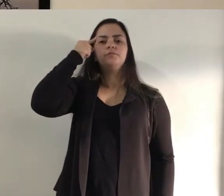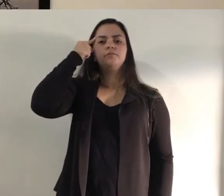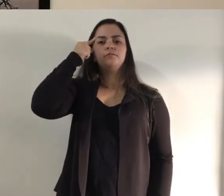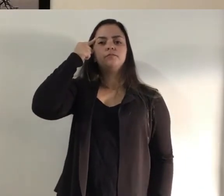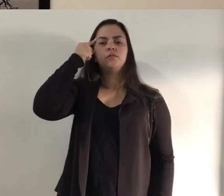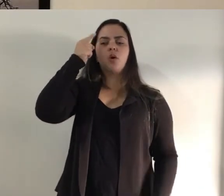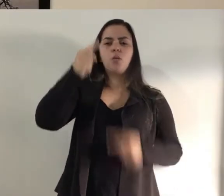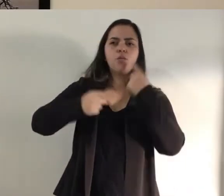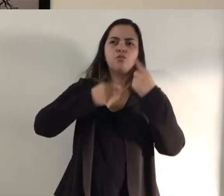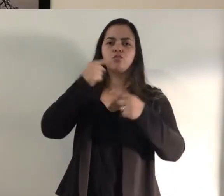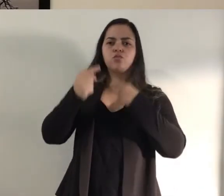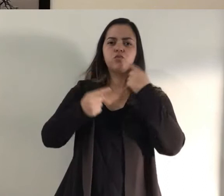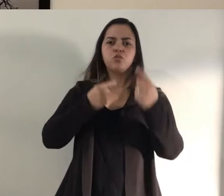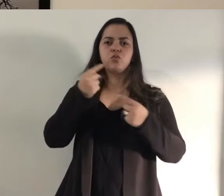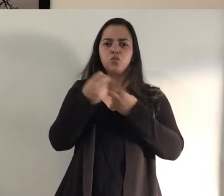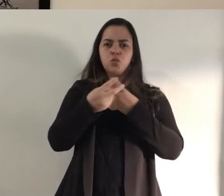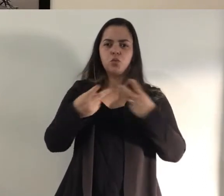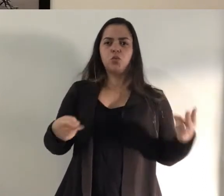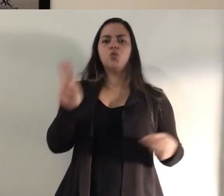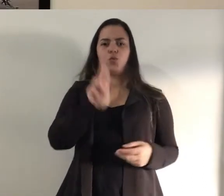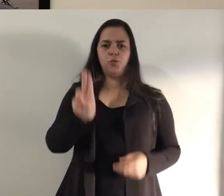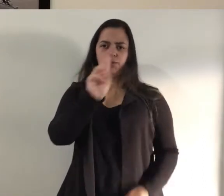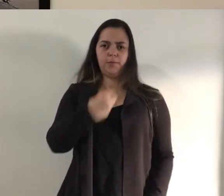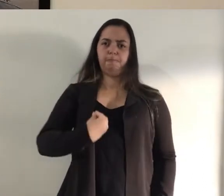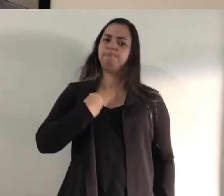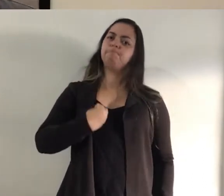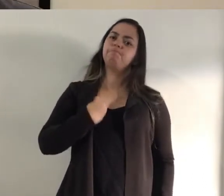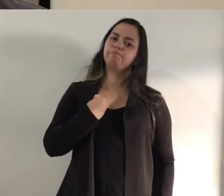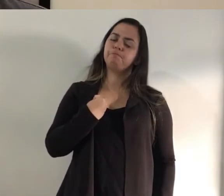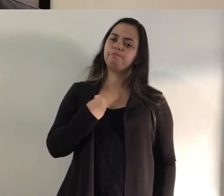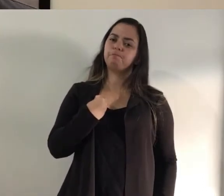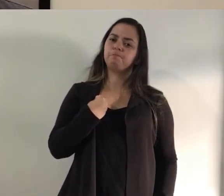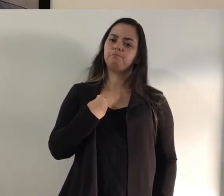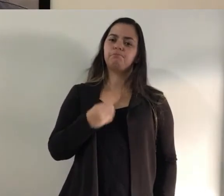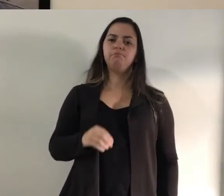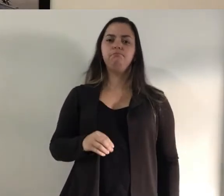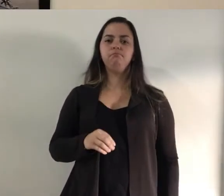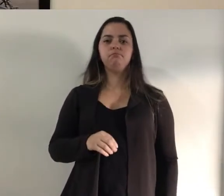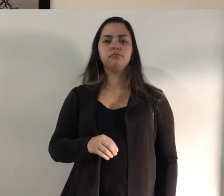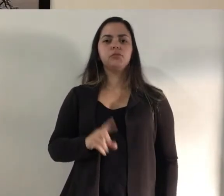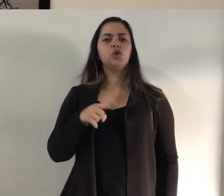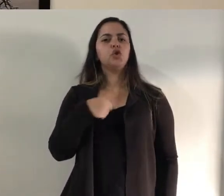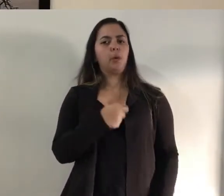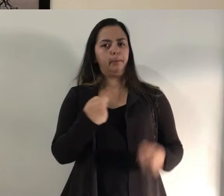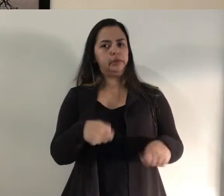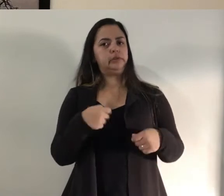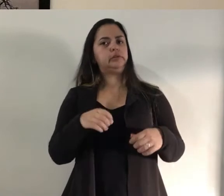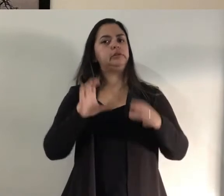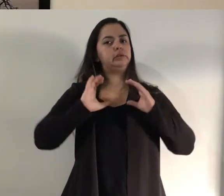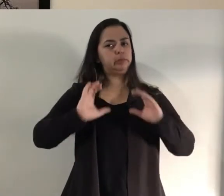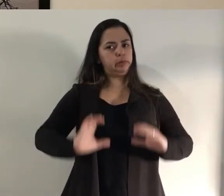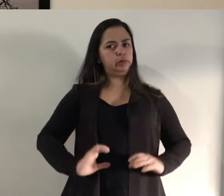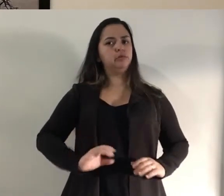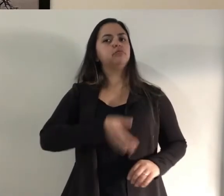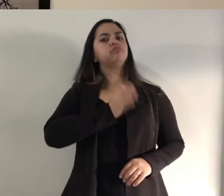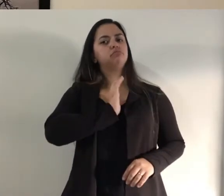aplicações à nossa vida. Nós precisamos aplicar isso no nosso coração. Como é que nós podemos